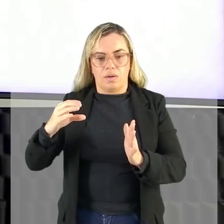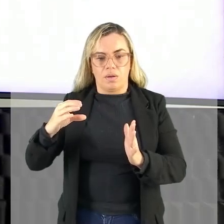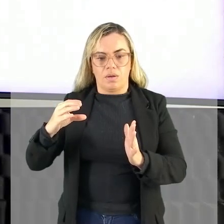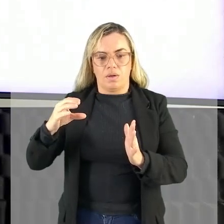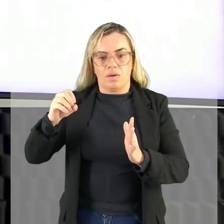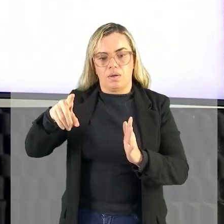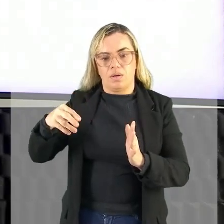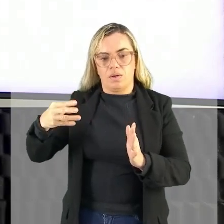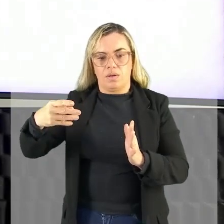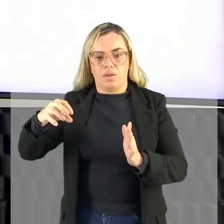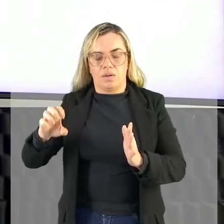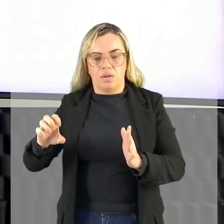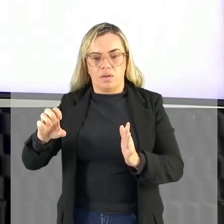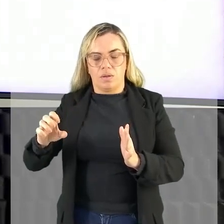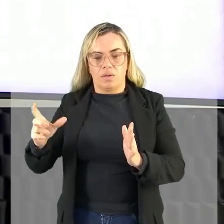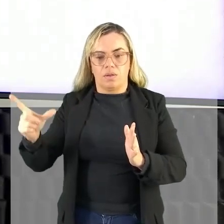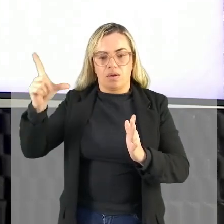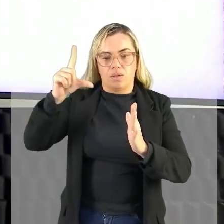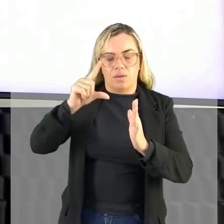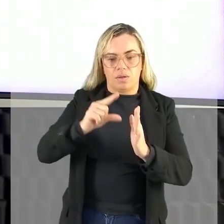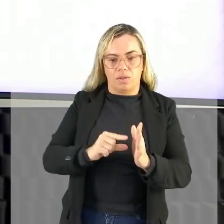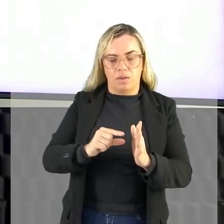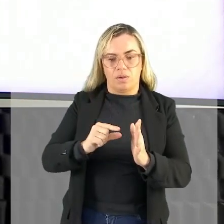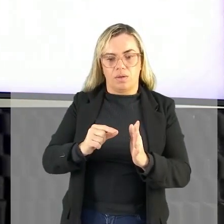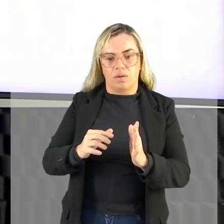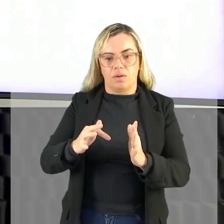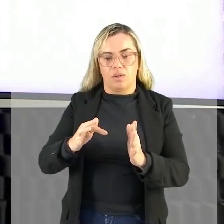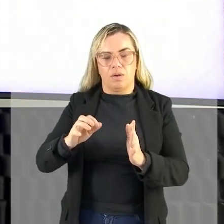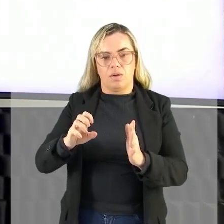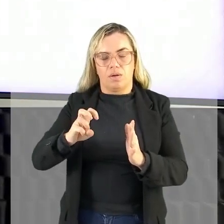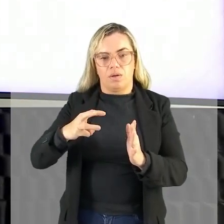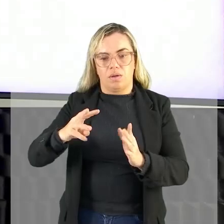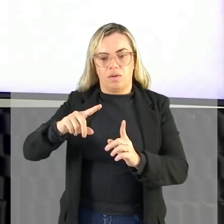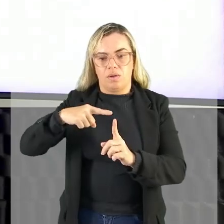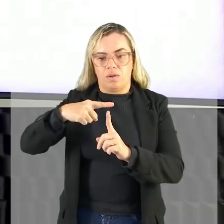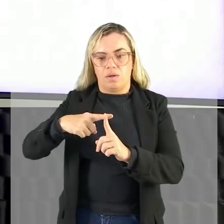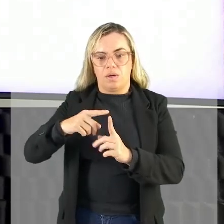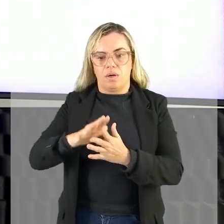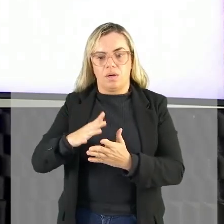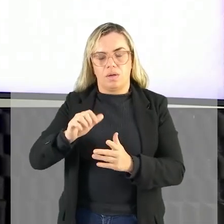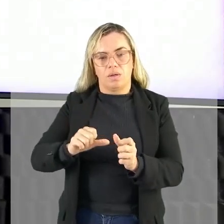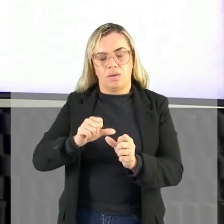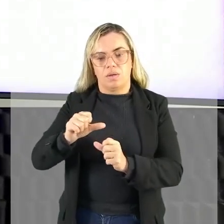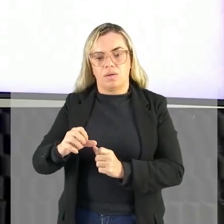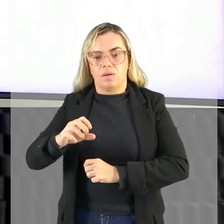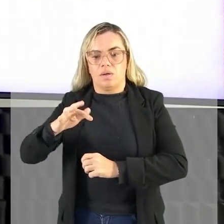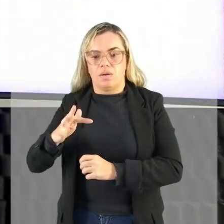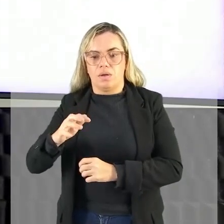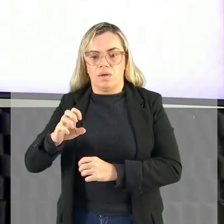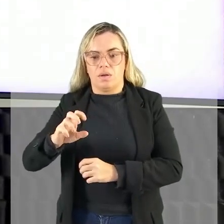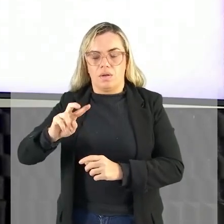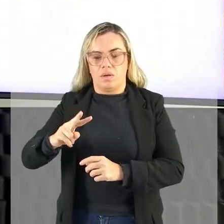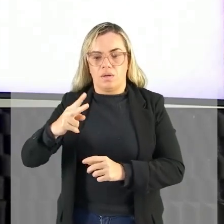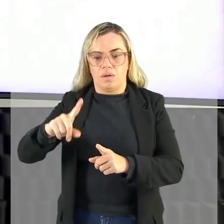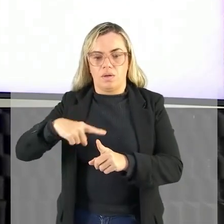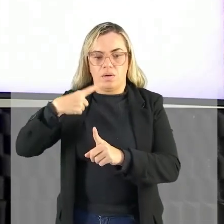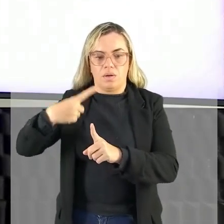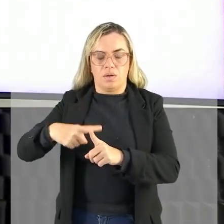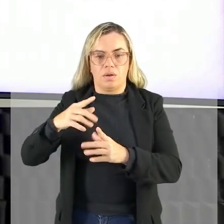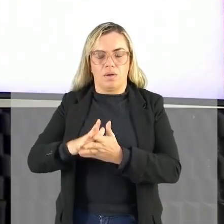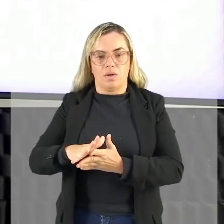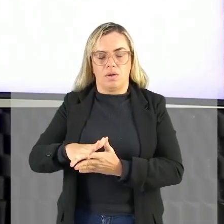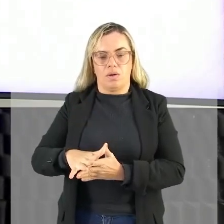Citocromo C oxidase, reduzindo o ferro 3 a ferro 2. O oxigênio atua